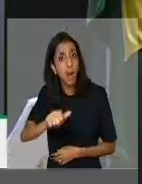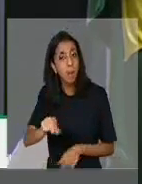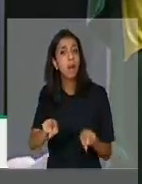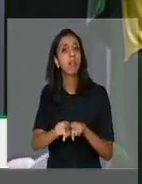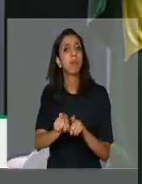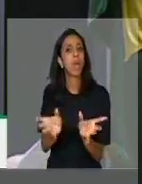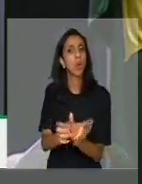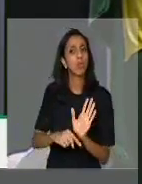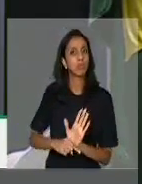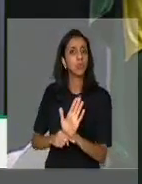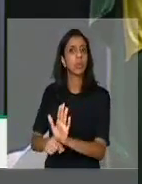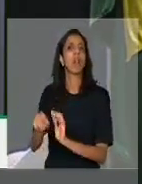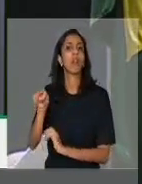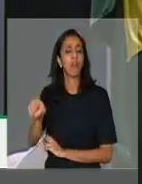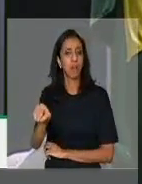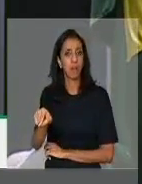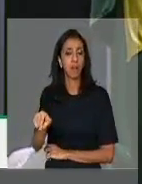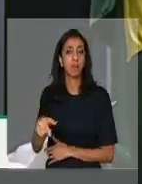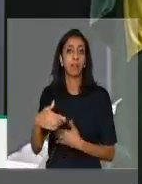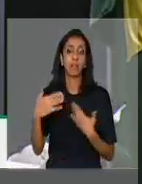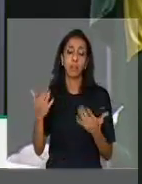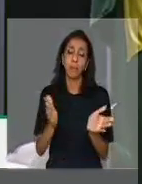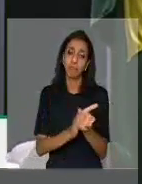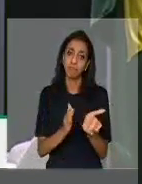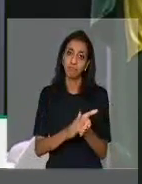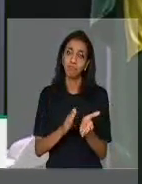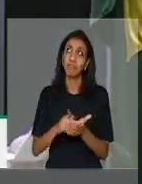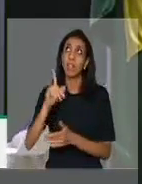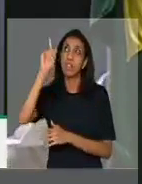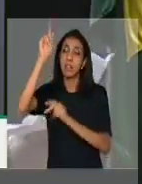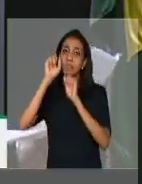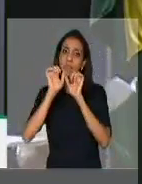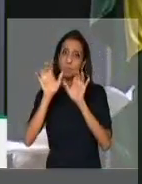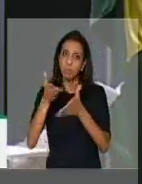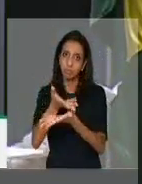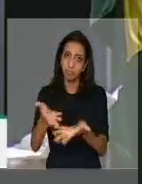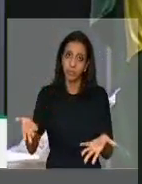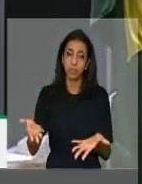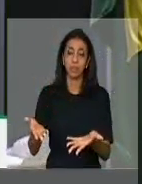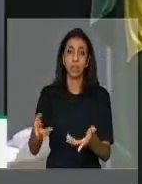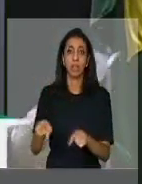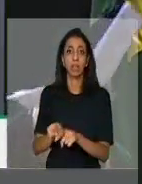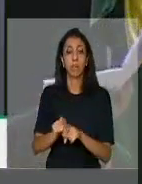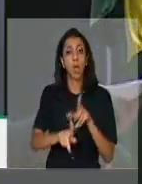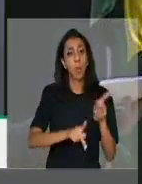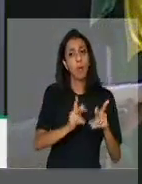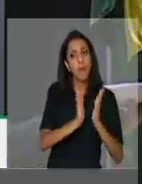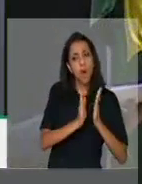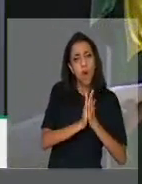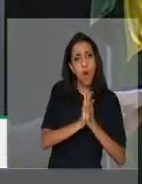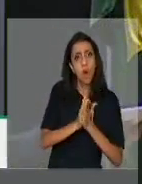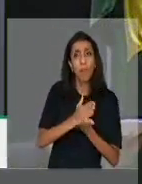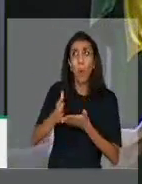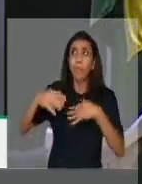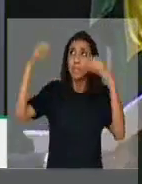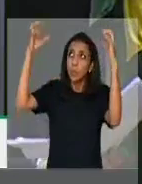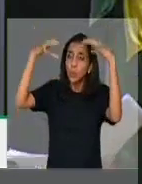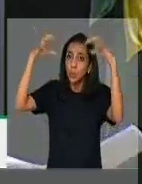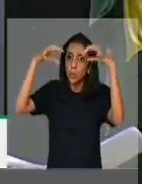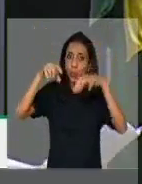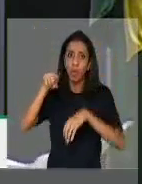ajudando, parabéns e que Deus ilumine e que o povo brasileiro reze para começar a chover também na